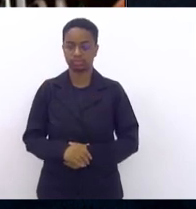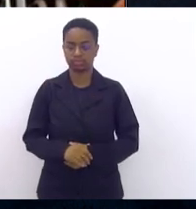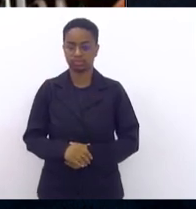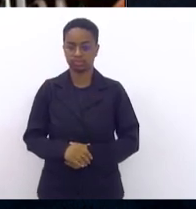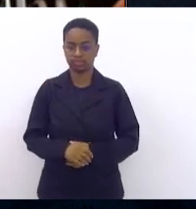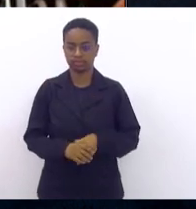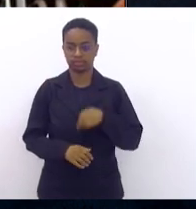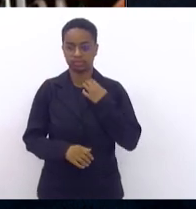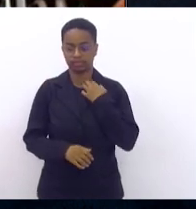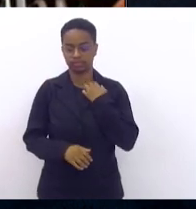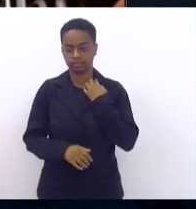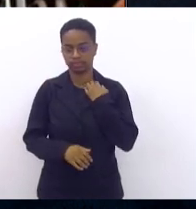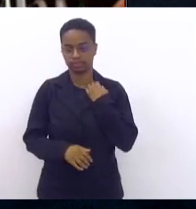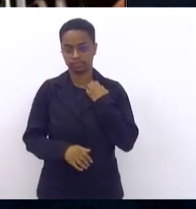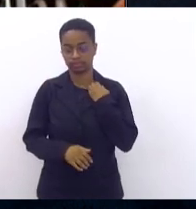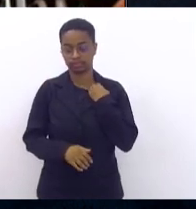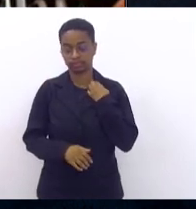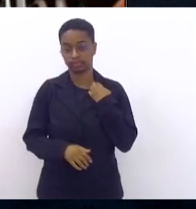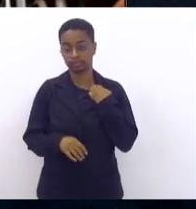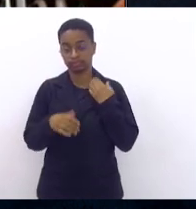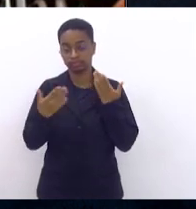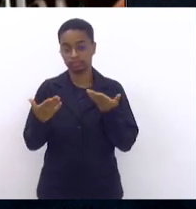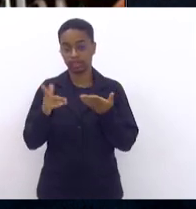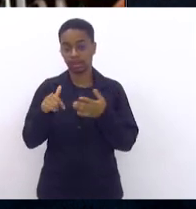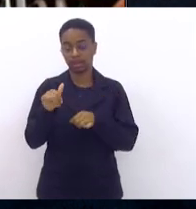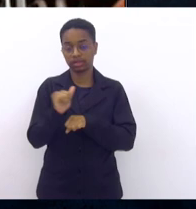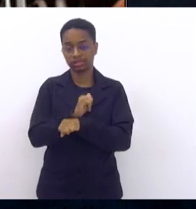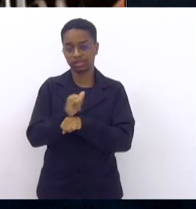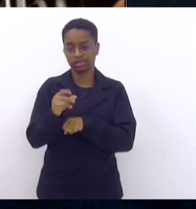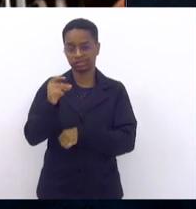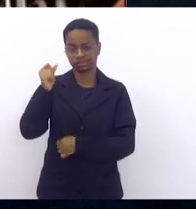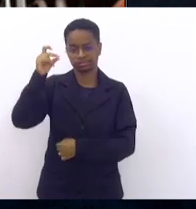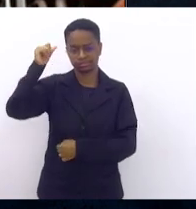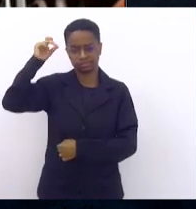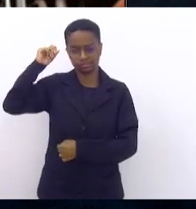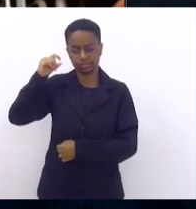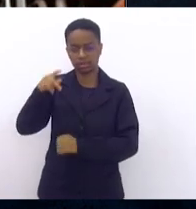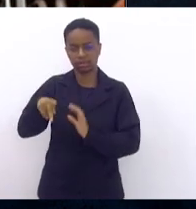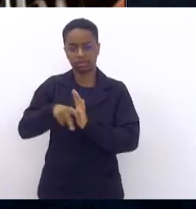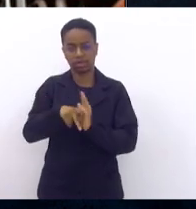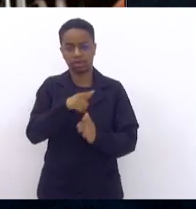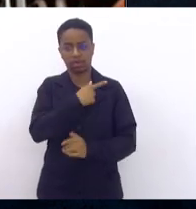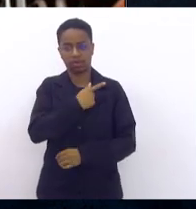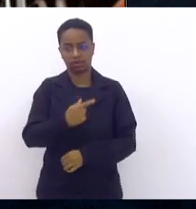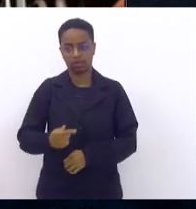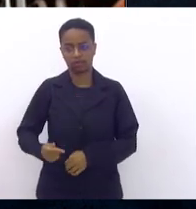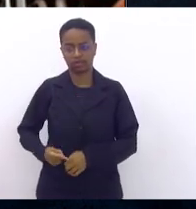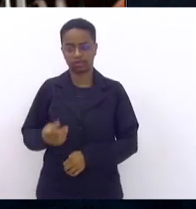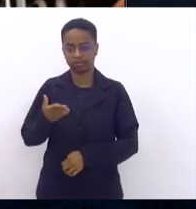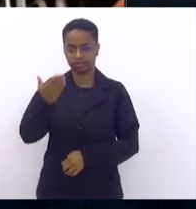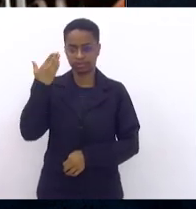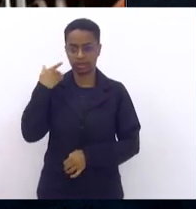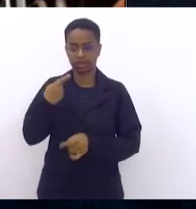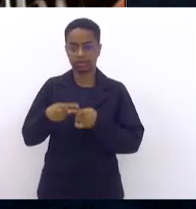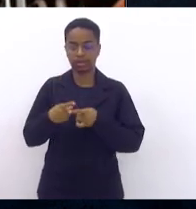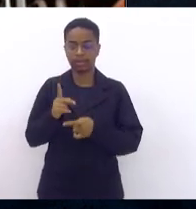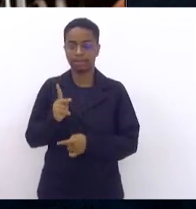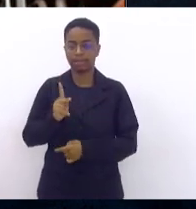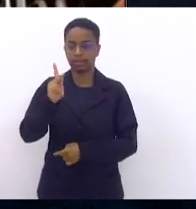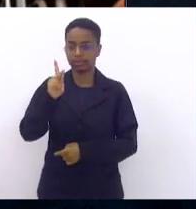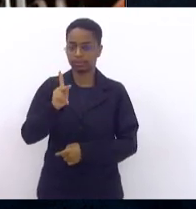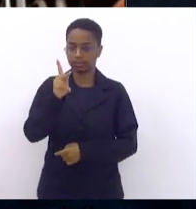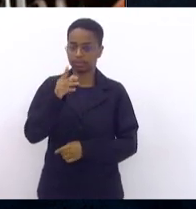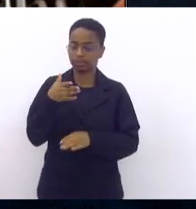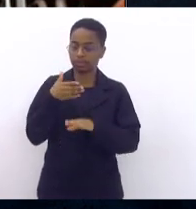Isso é uma estratégia antiga dos governos na época onde a Petrobras participava